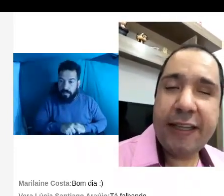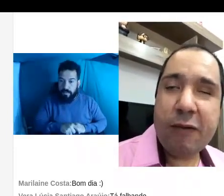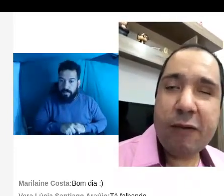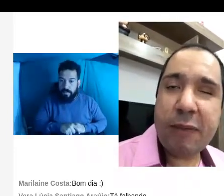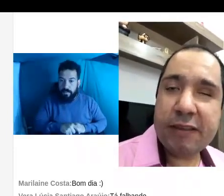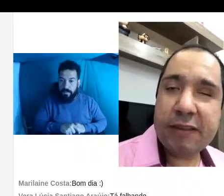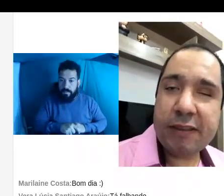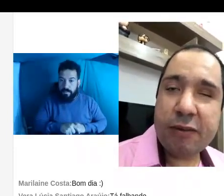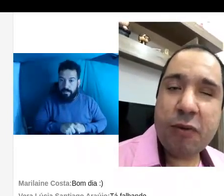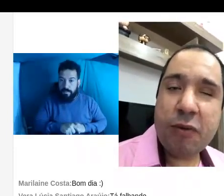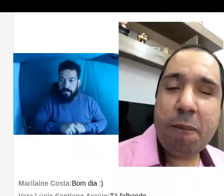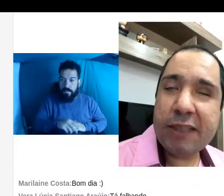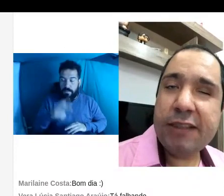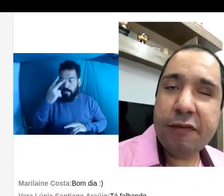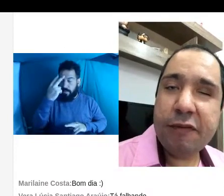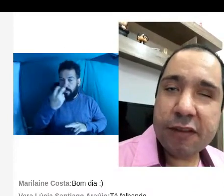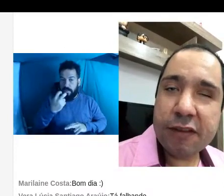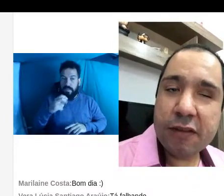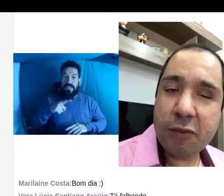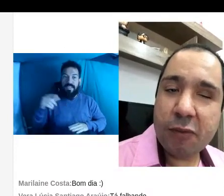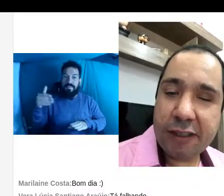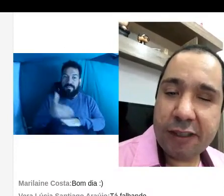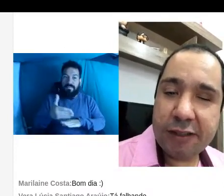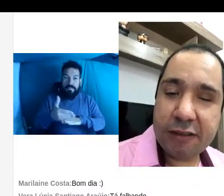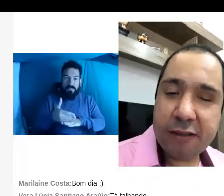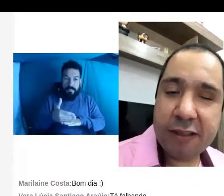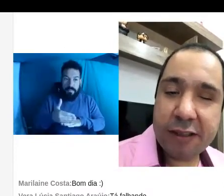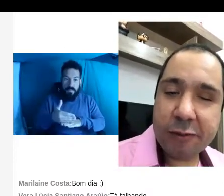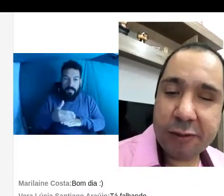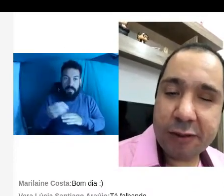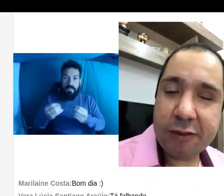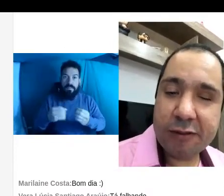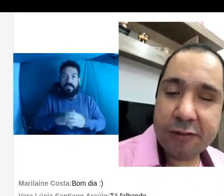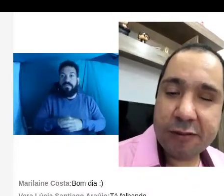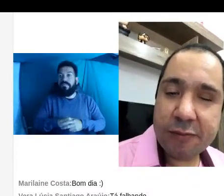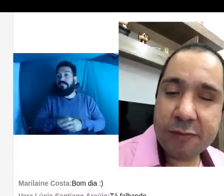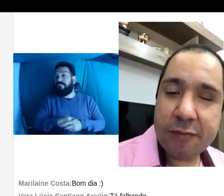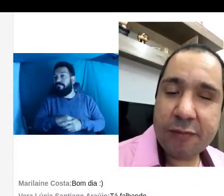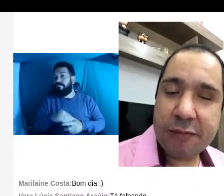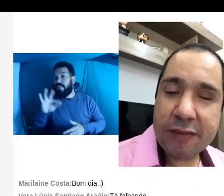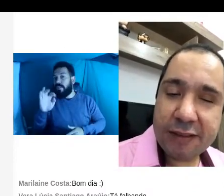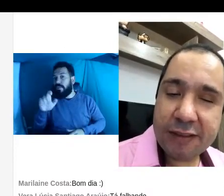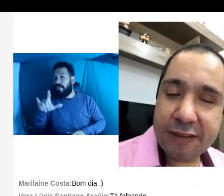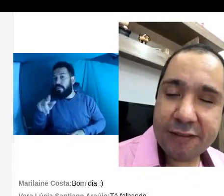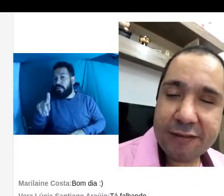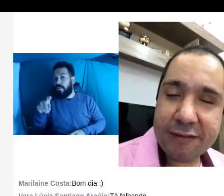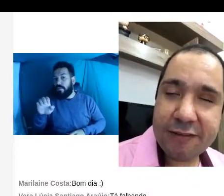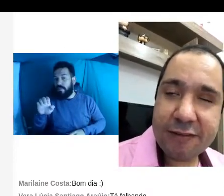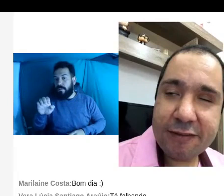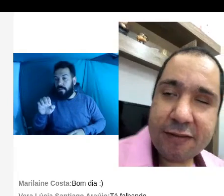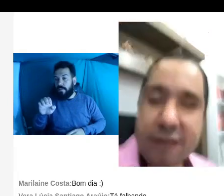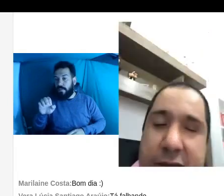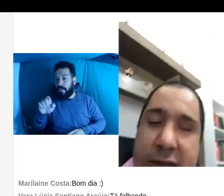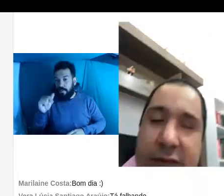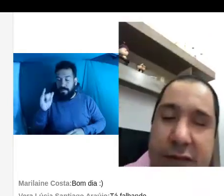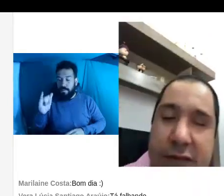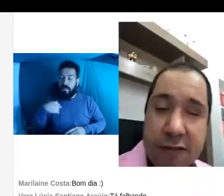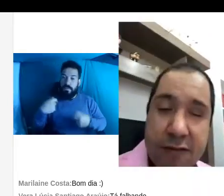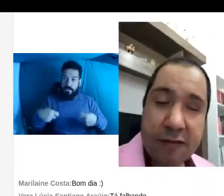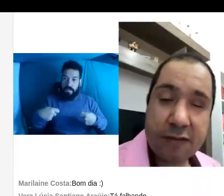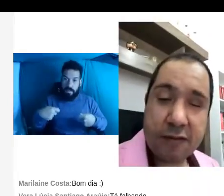uma participação ativa no processo de acessibilidade cultural. Felipe? Sim. Eu vou precisar